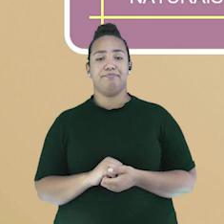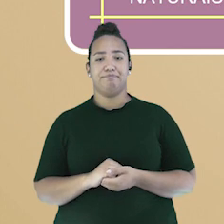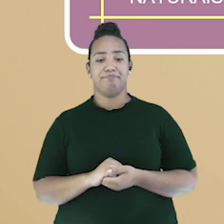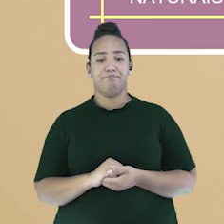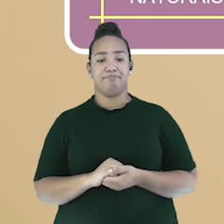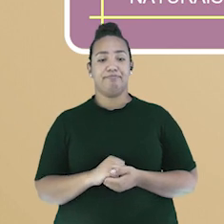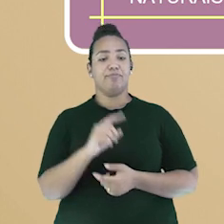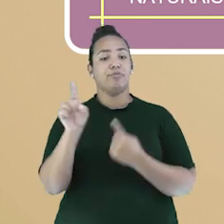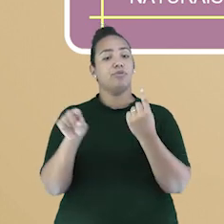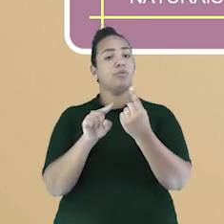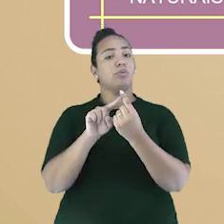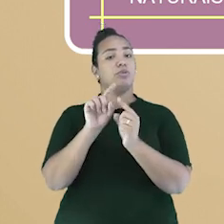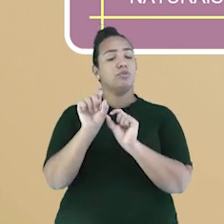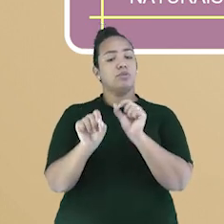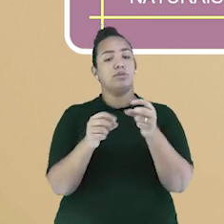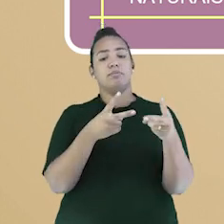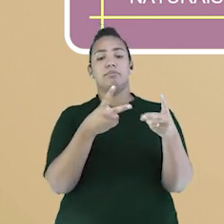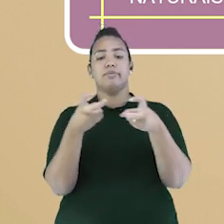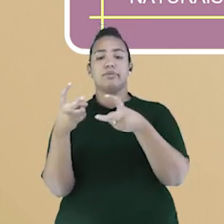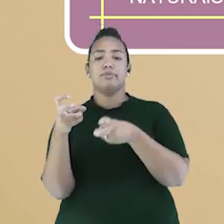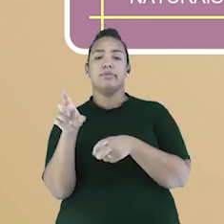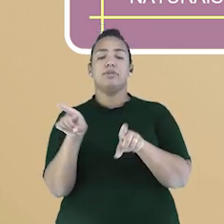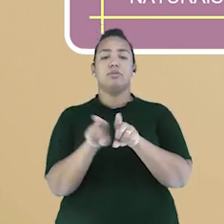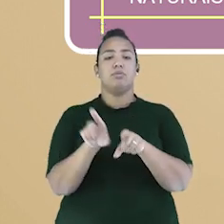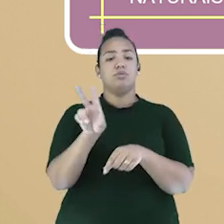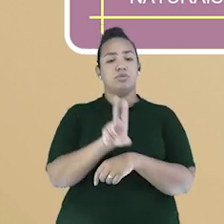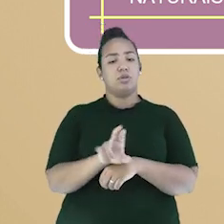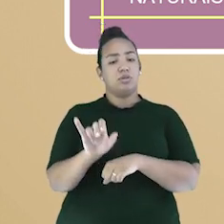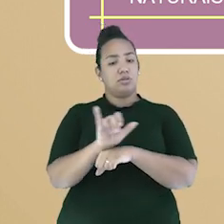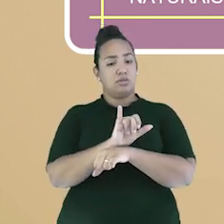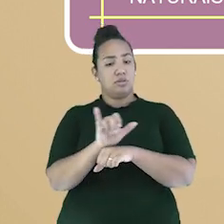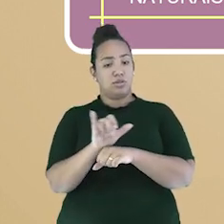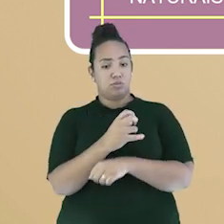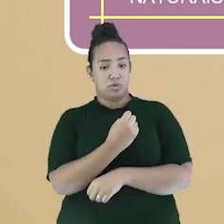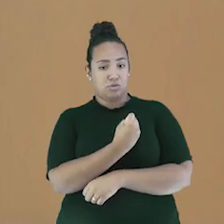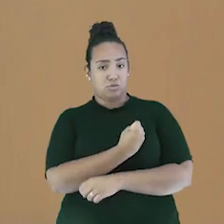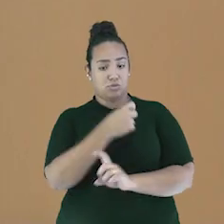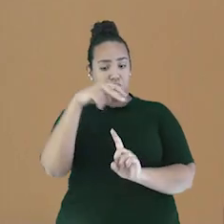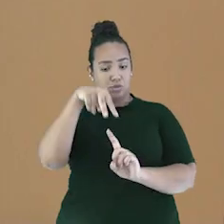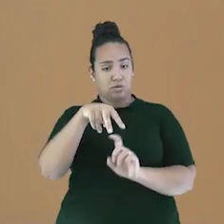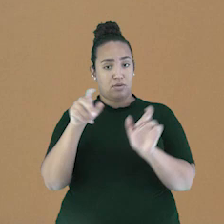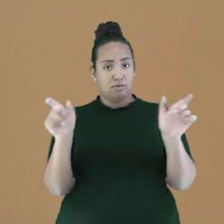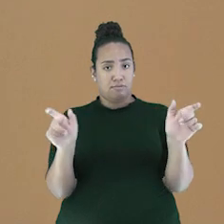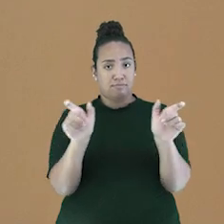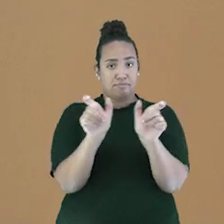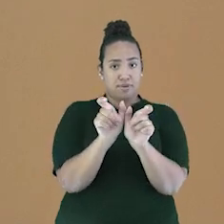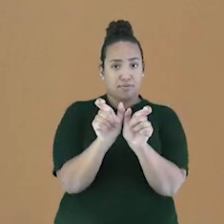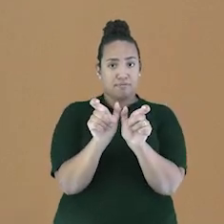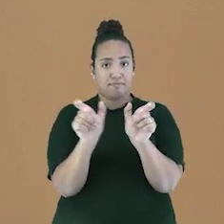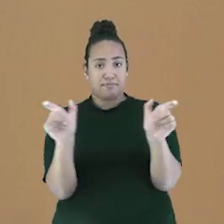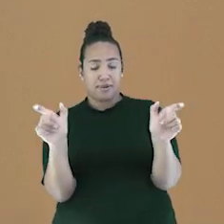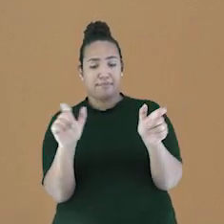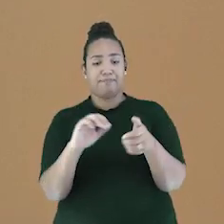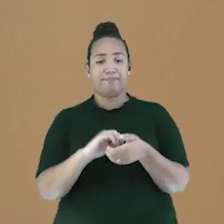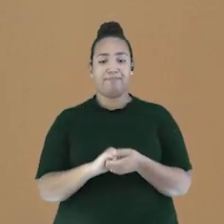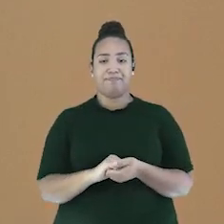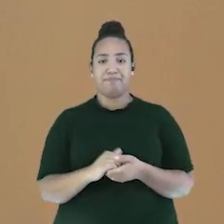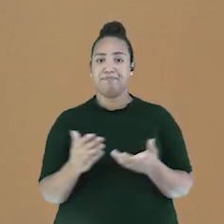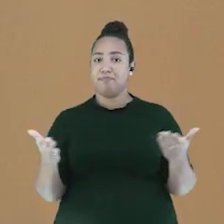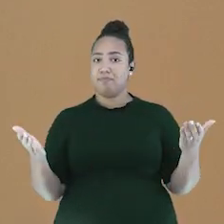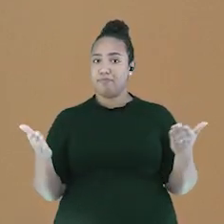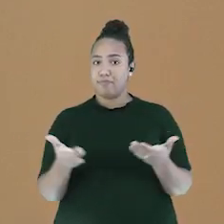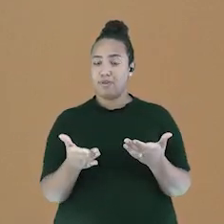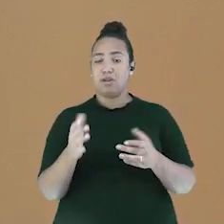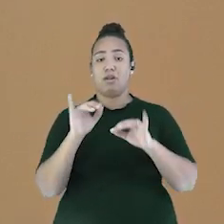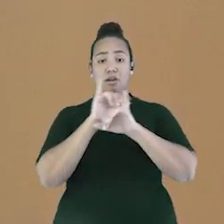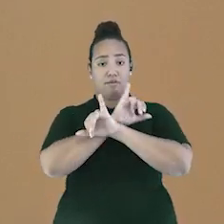identificar e utilizar estratégias para compor e decompor números naturais agora o recado é para todos